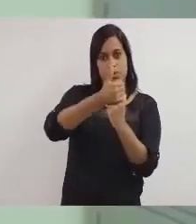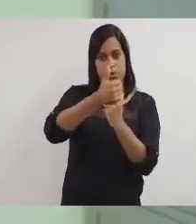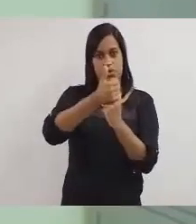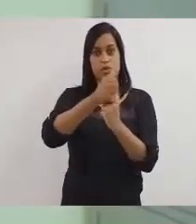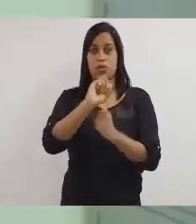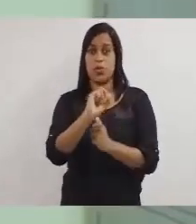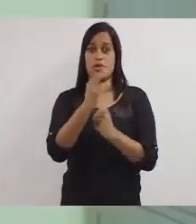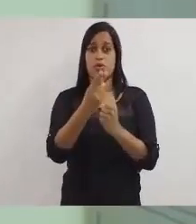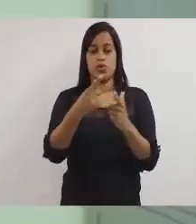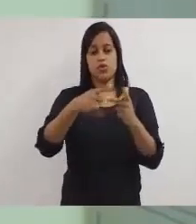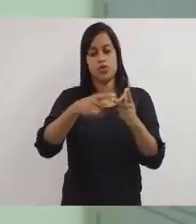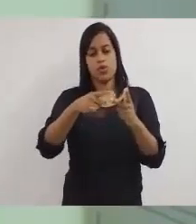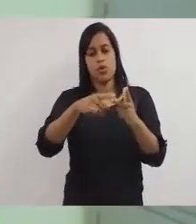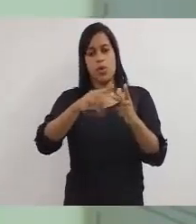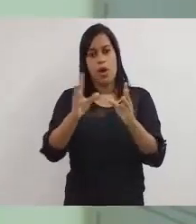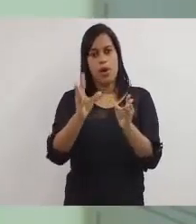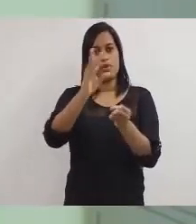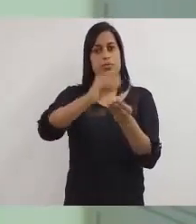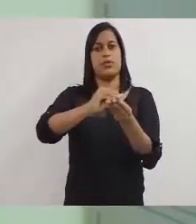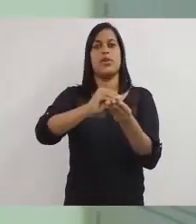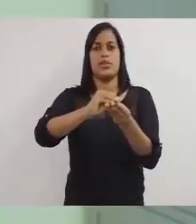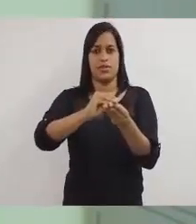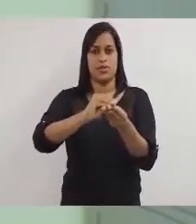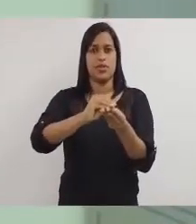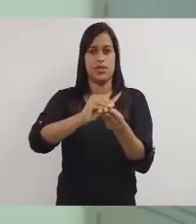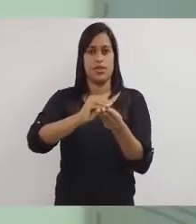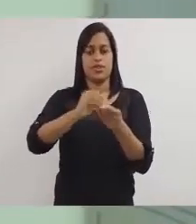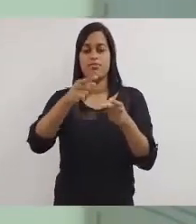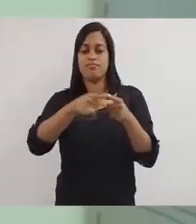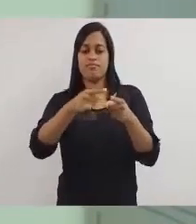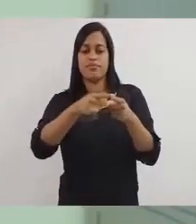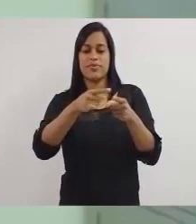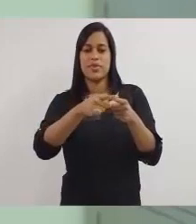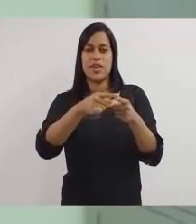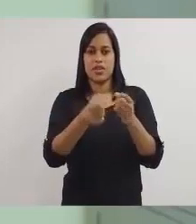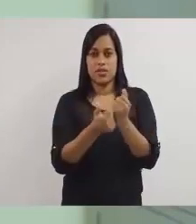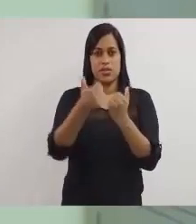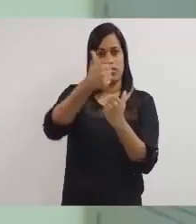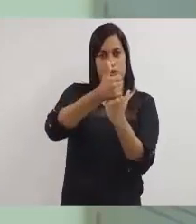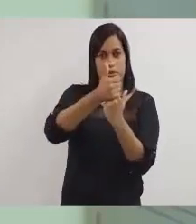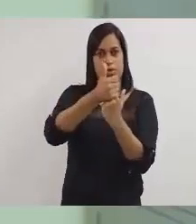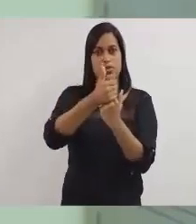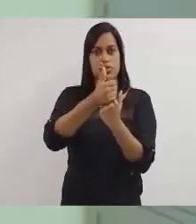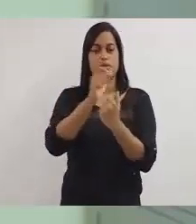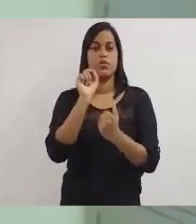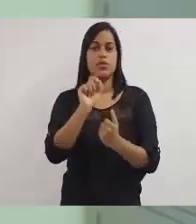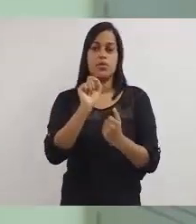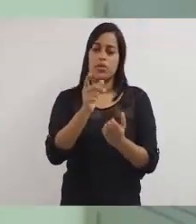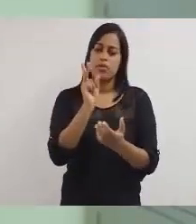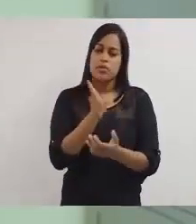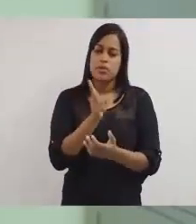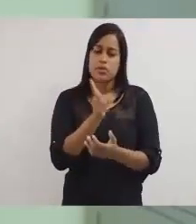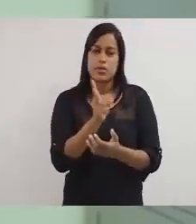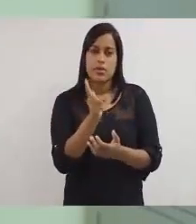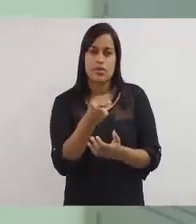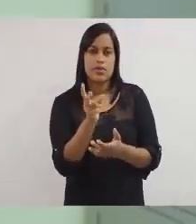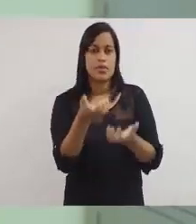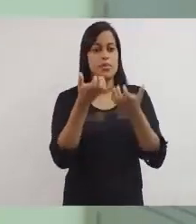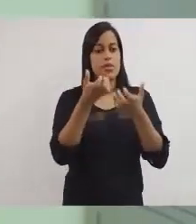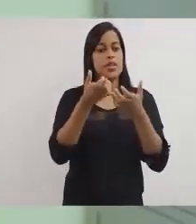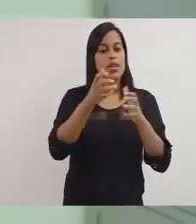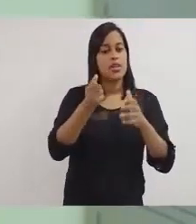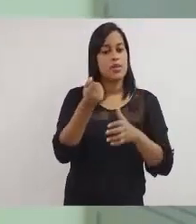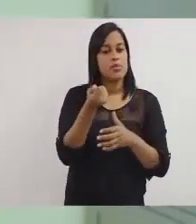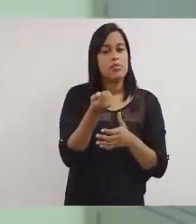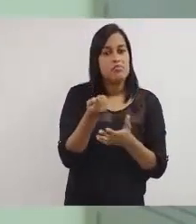ser complementares. Bens substitutos, eu vou consumir sempre o mais